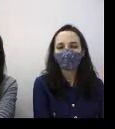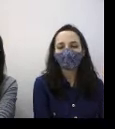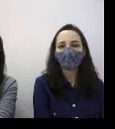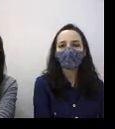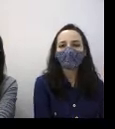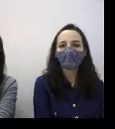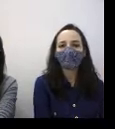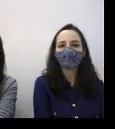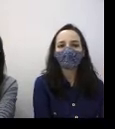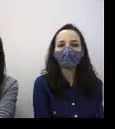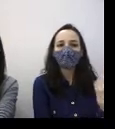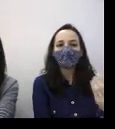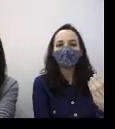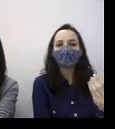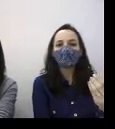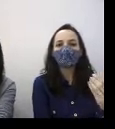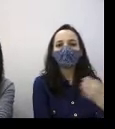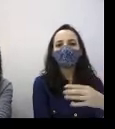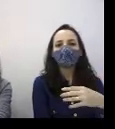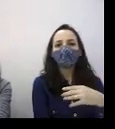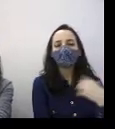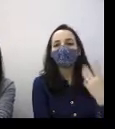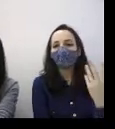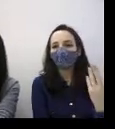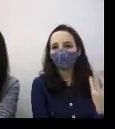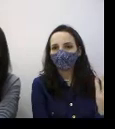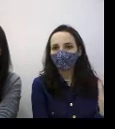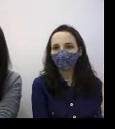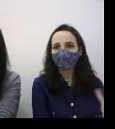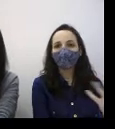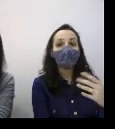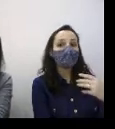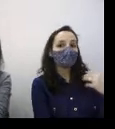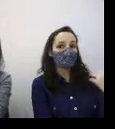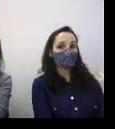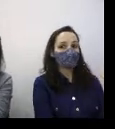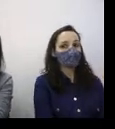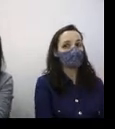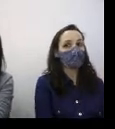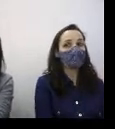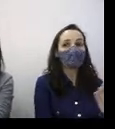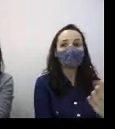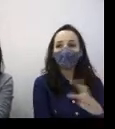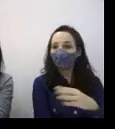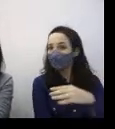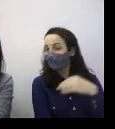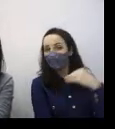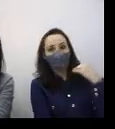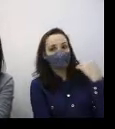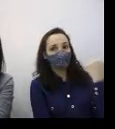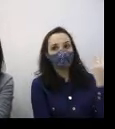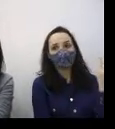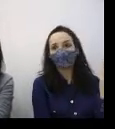essa característica de depressão fica pautada pelo outro, o que o outro vai pensar, o que